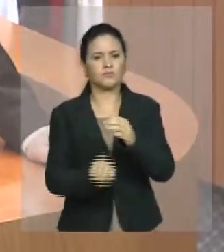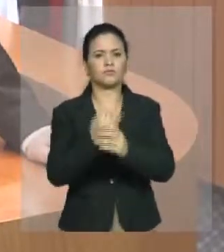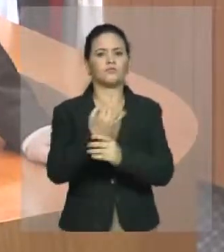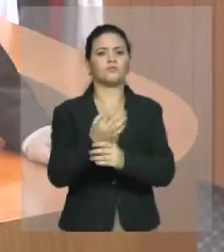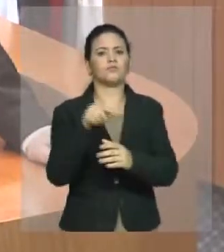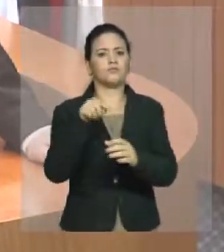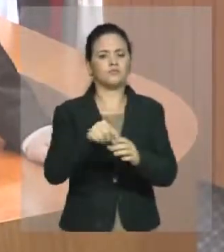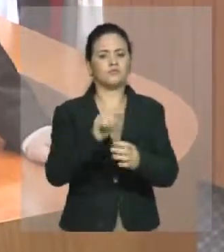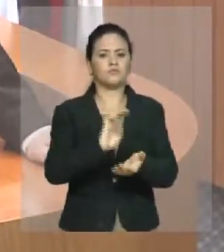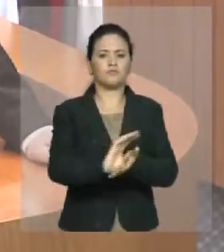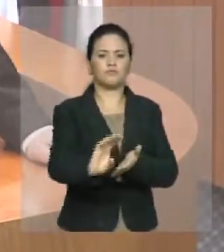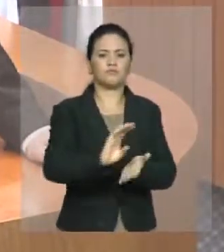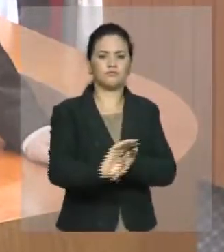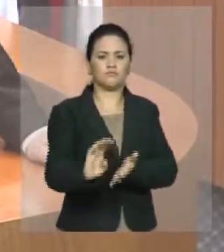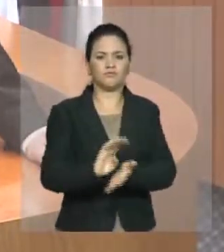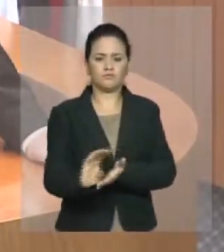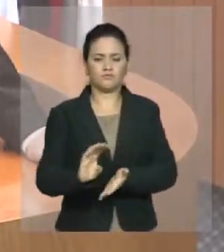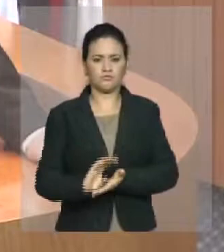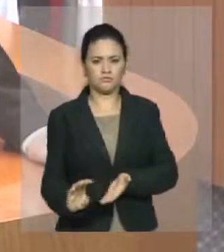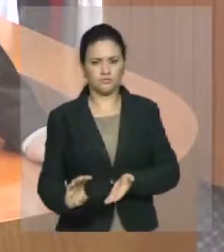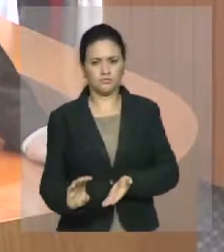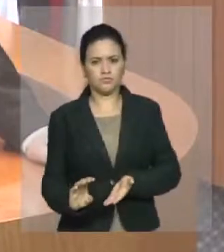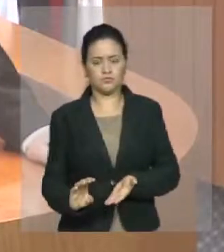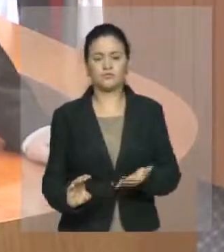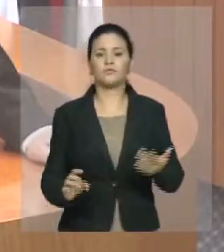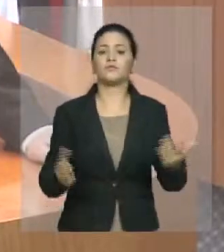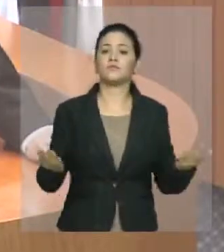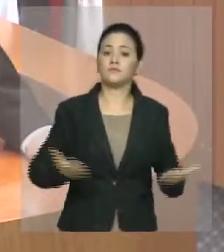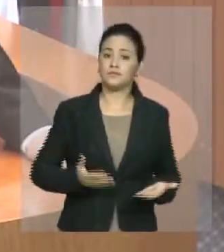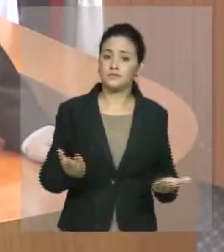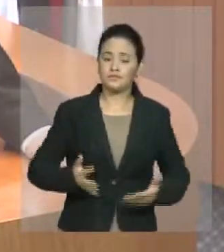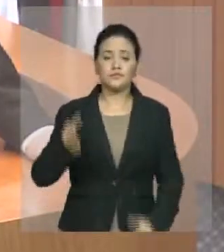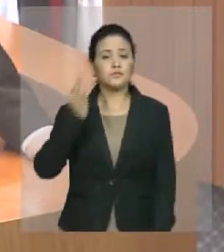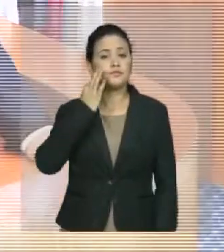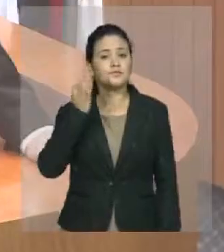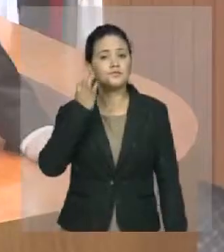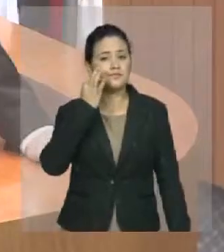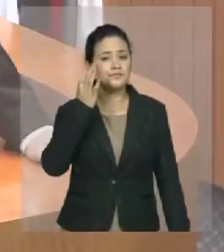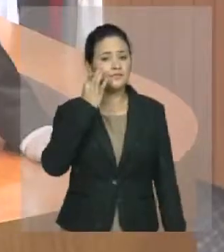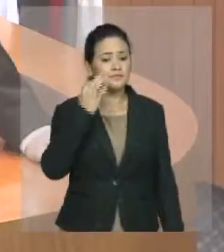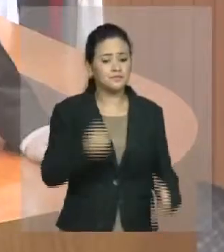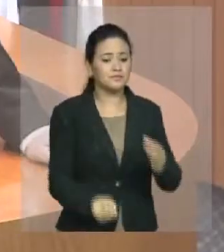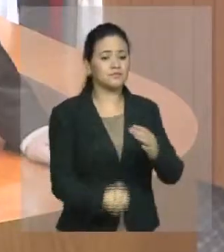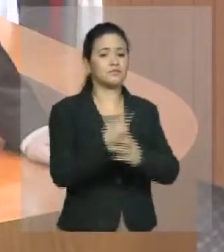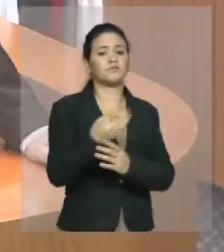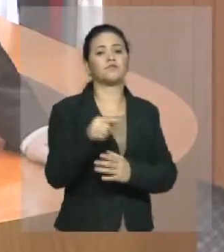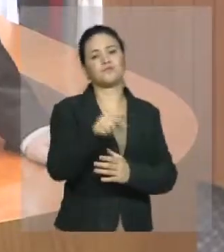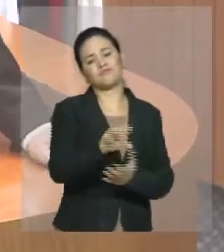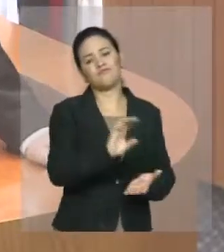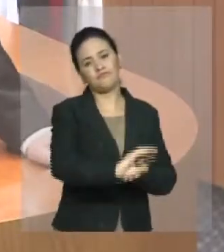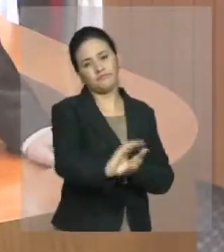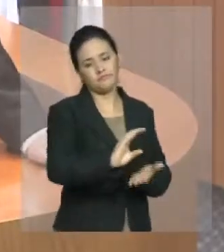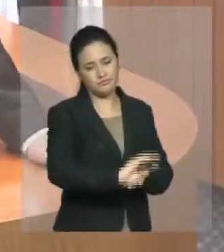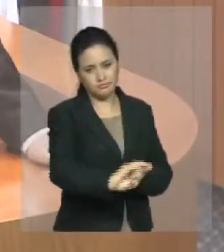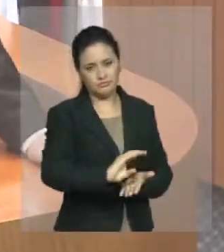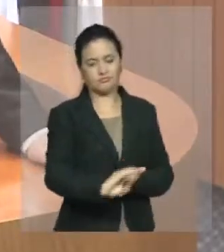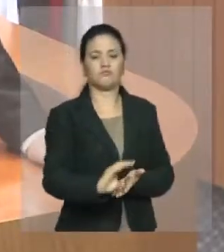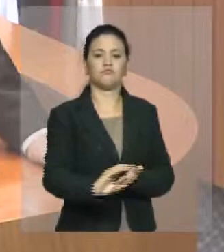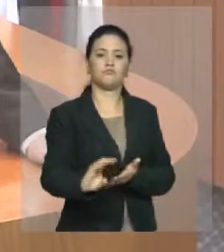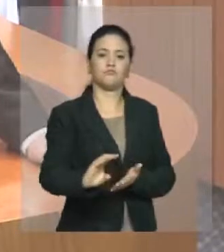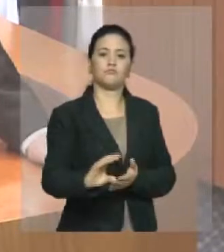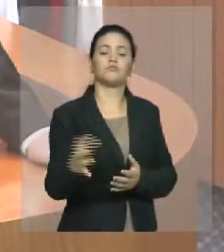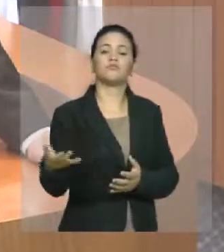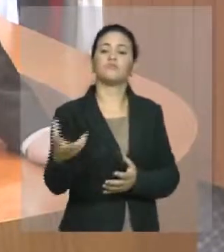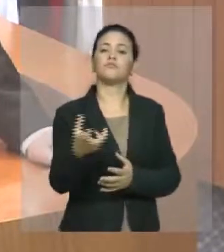aos conselheiros do Fundo Estadual de Combate ao Câncer. Esse fundo, que terá a arrecadação de 5%